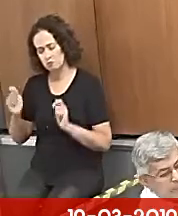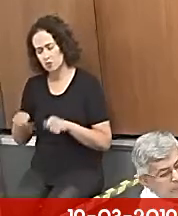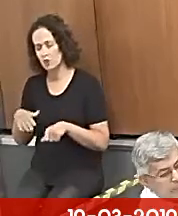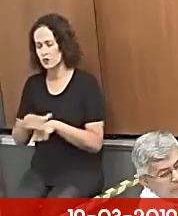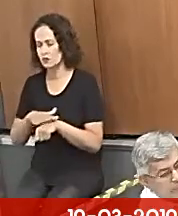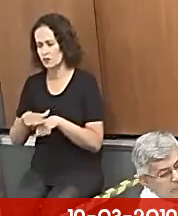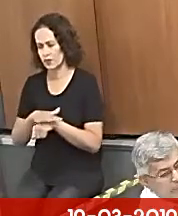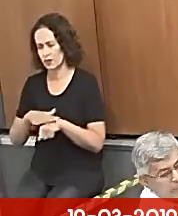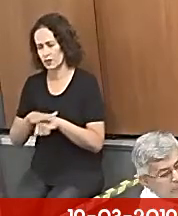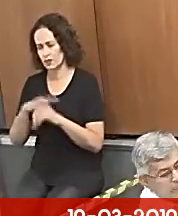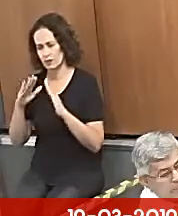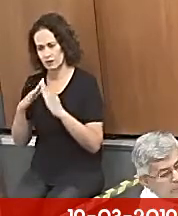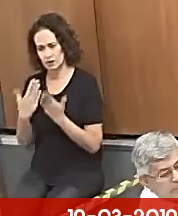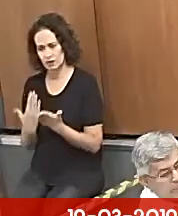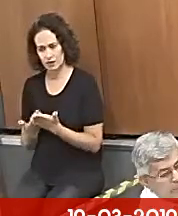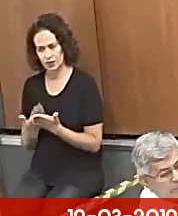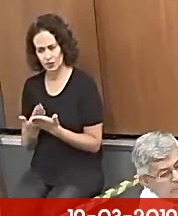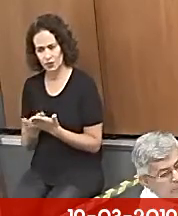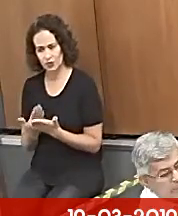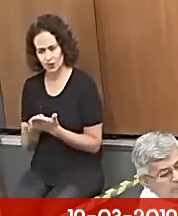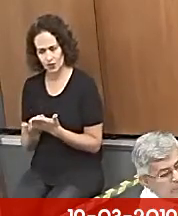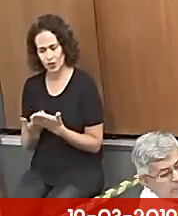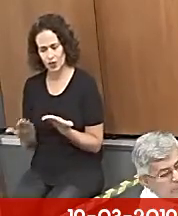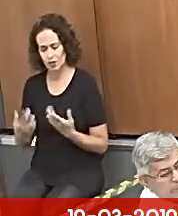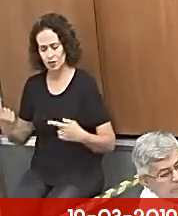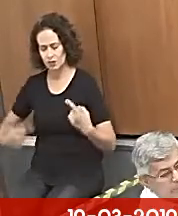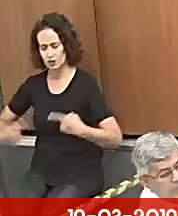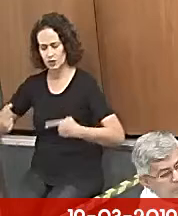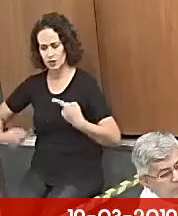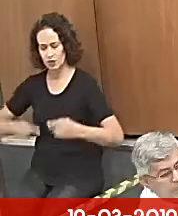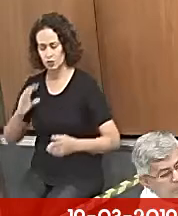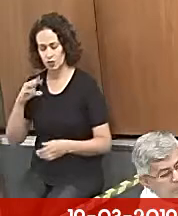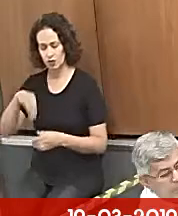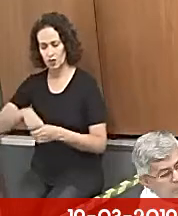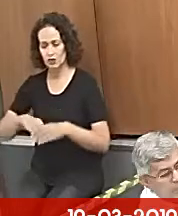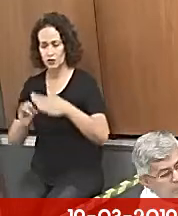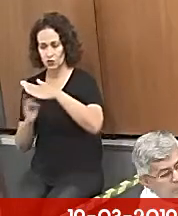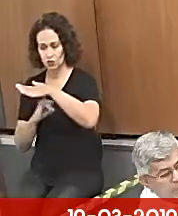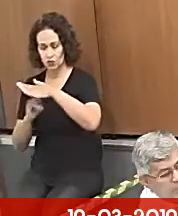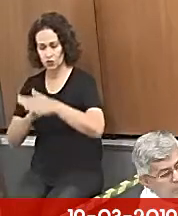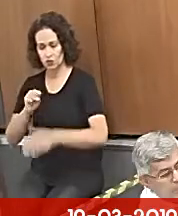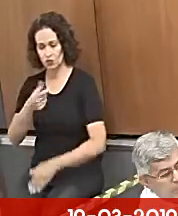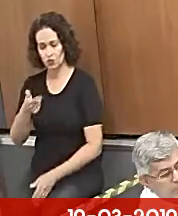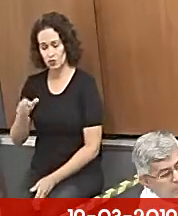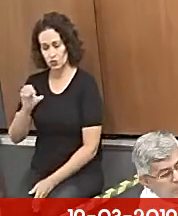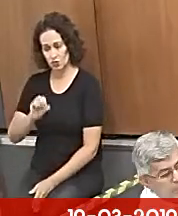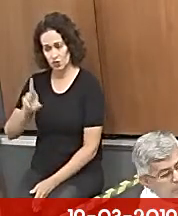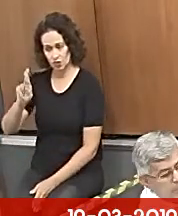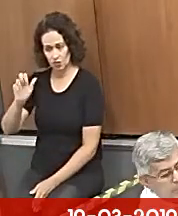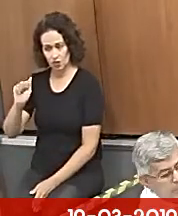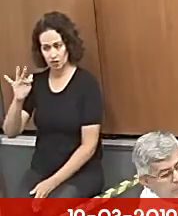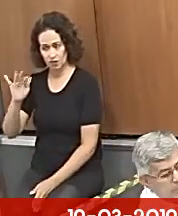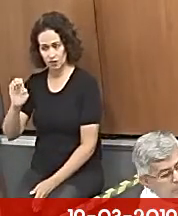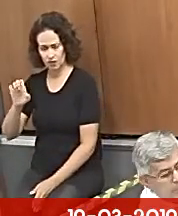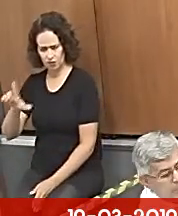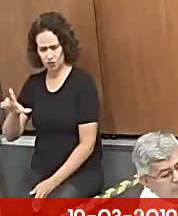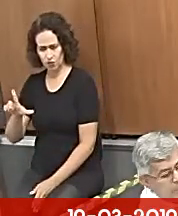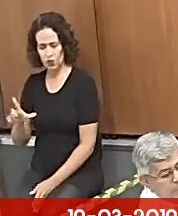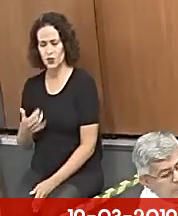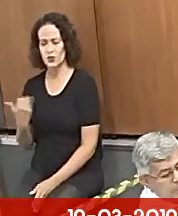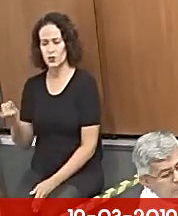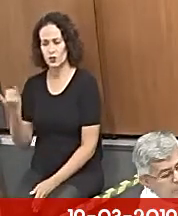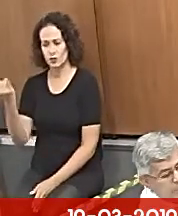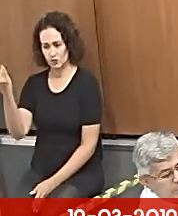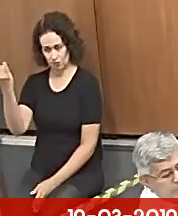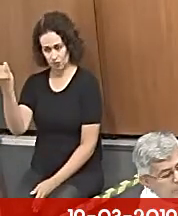escola da gente abrir para que a gente faça essa discussão dentro do instituto são rafael que eu acho muito importante a gente tem um